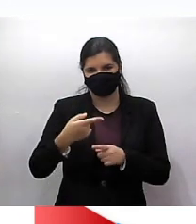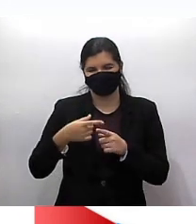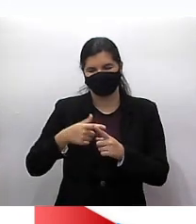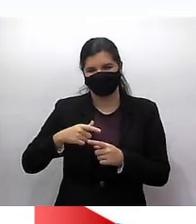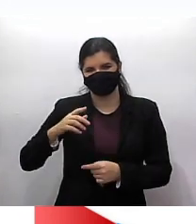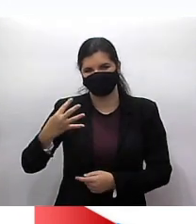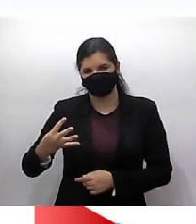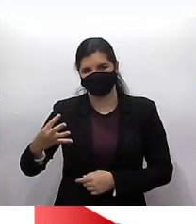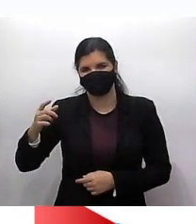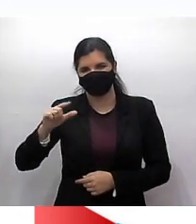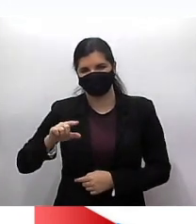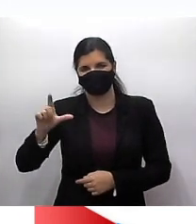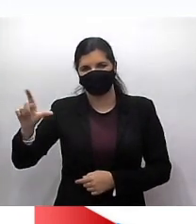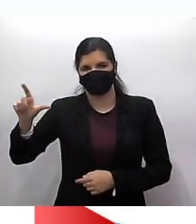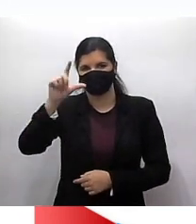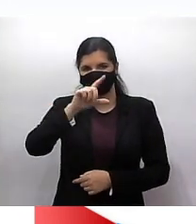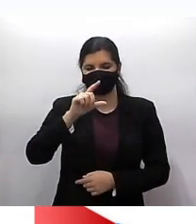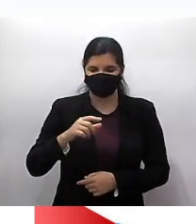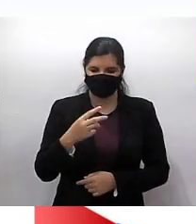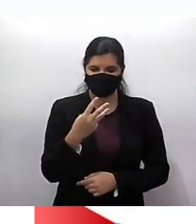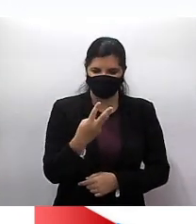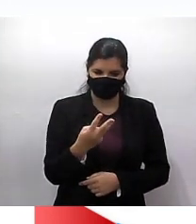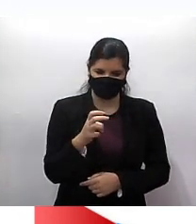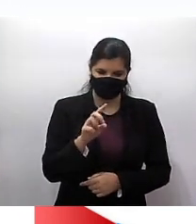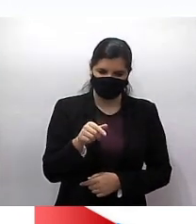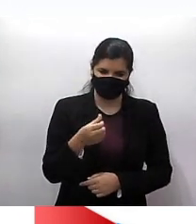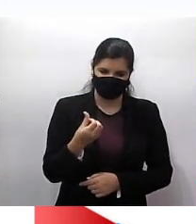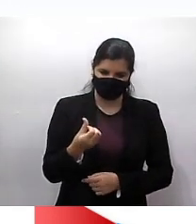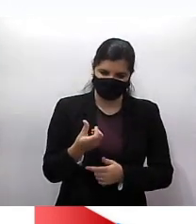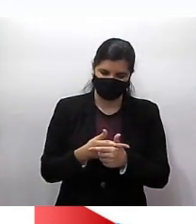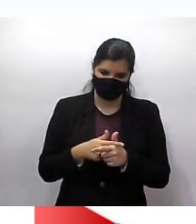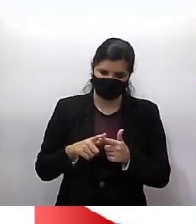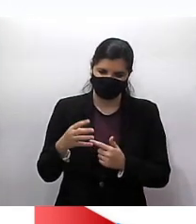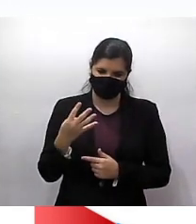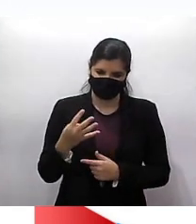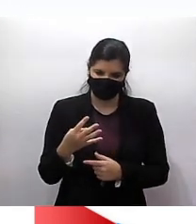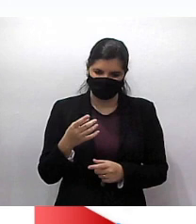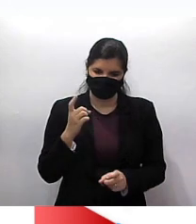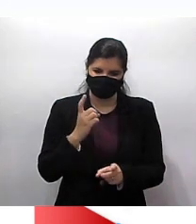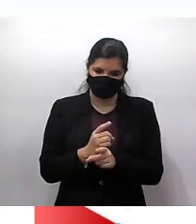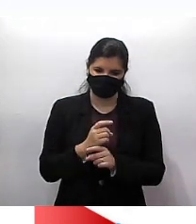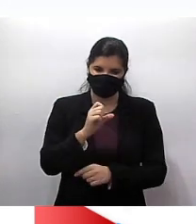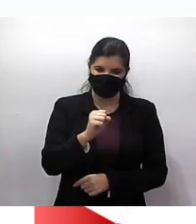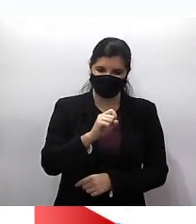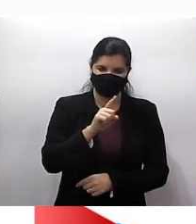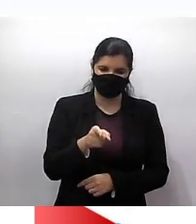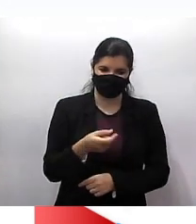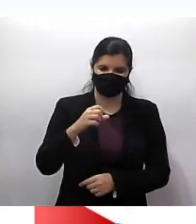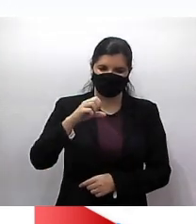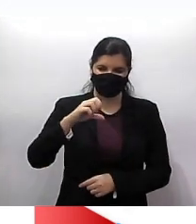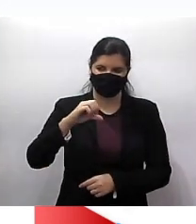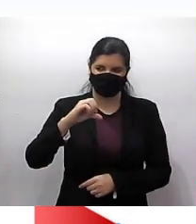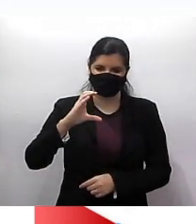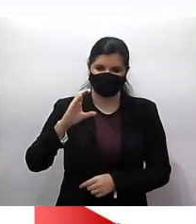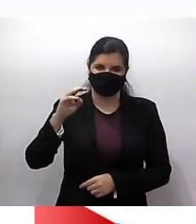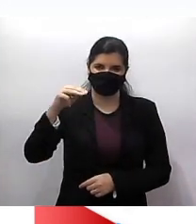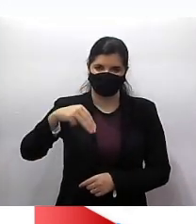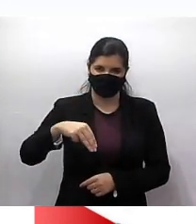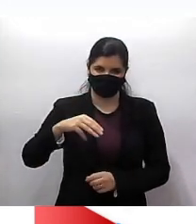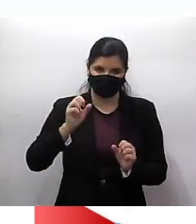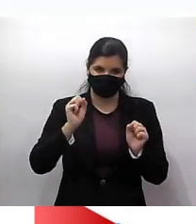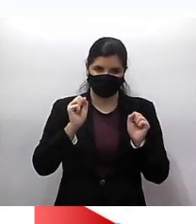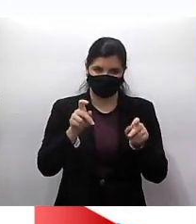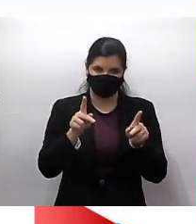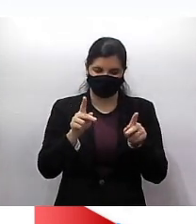iguais. Então, dividindo 35,6 por 4, eu vou obter 8,9 centímetros.